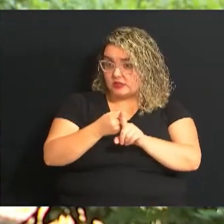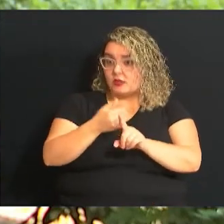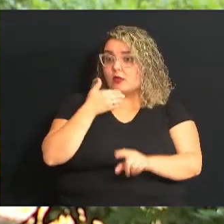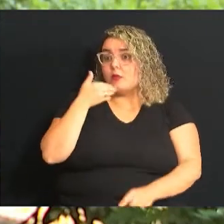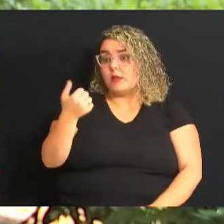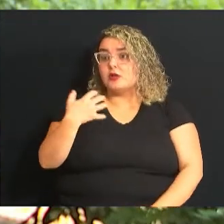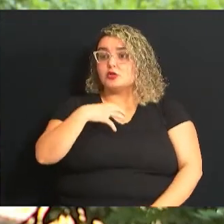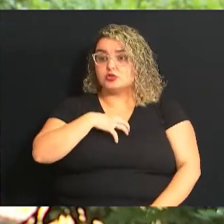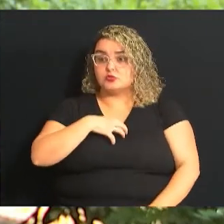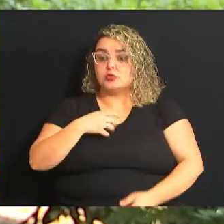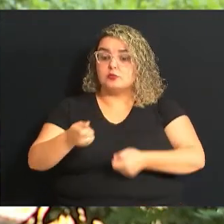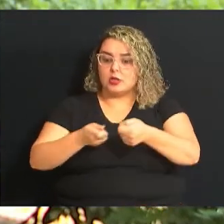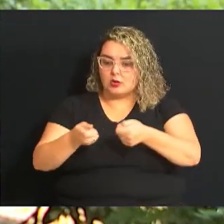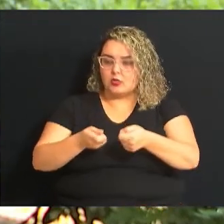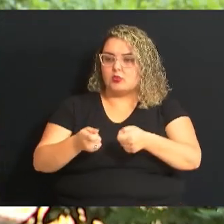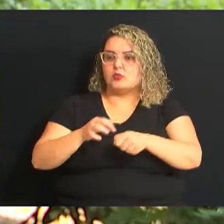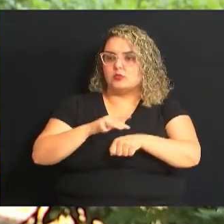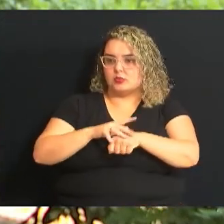para controlar as doenças